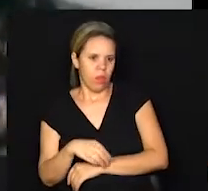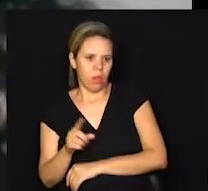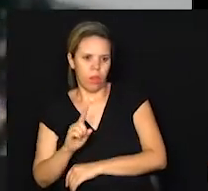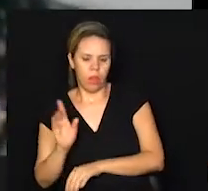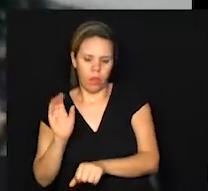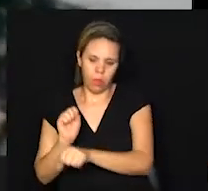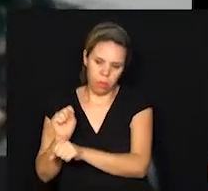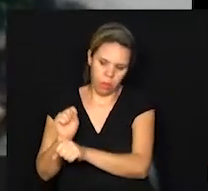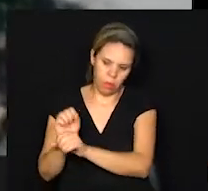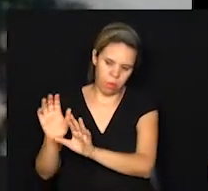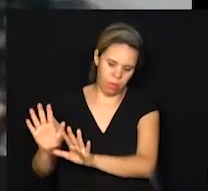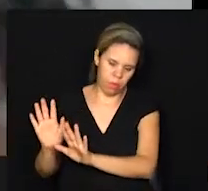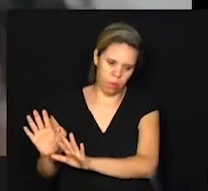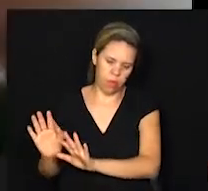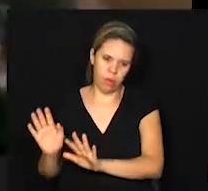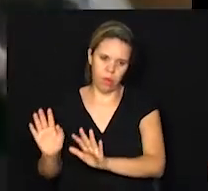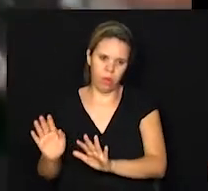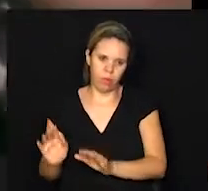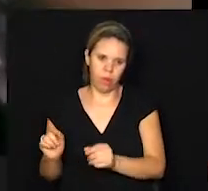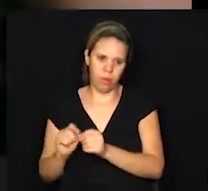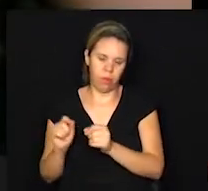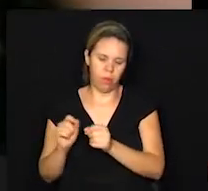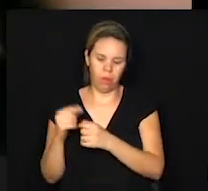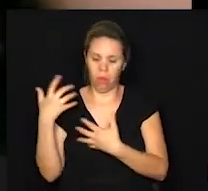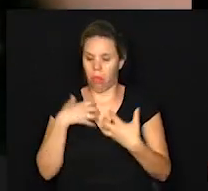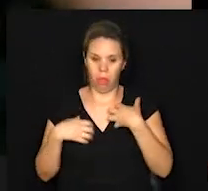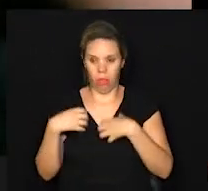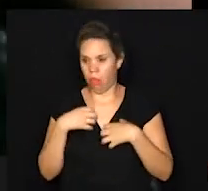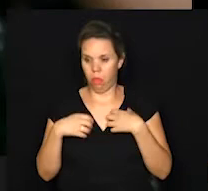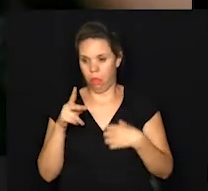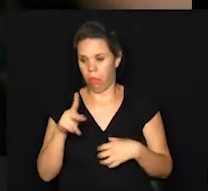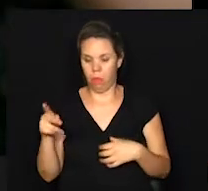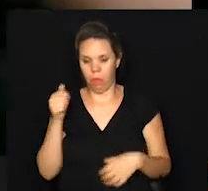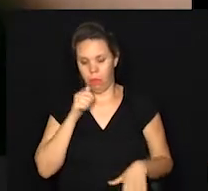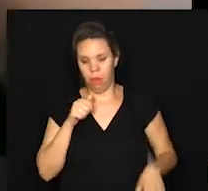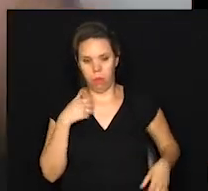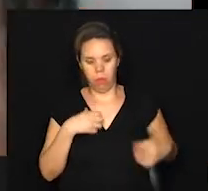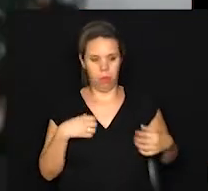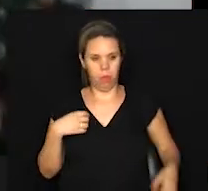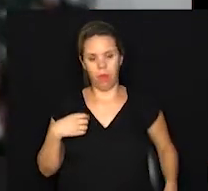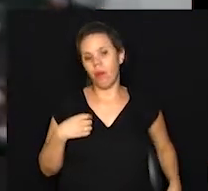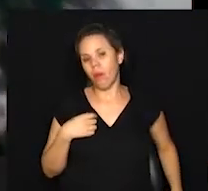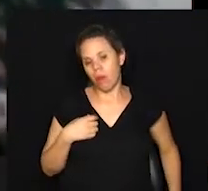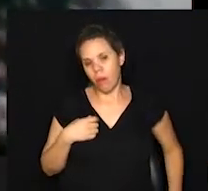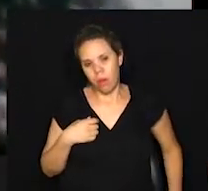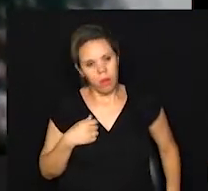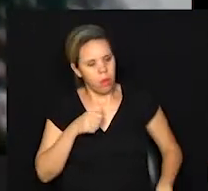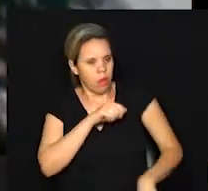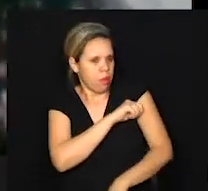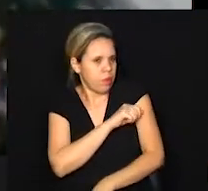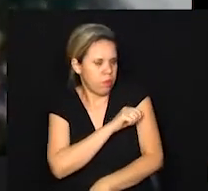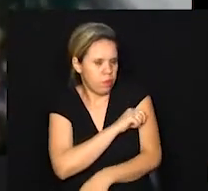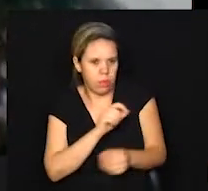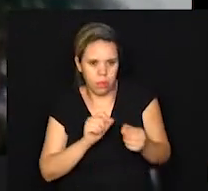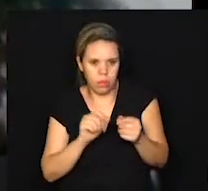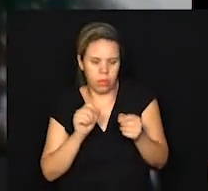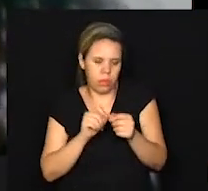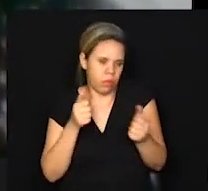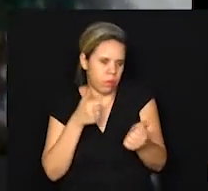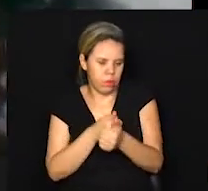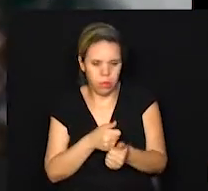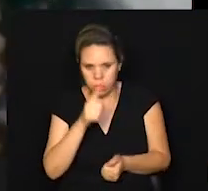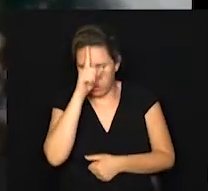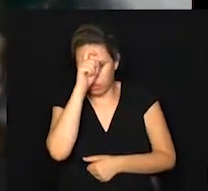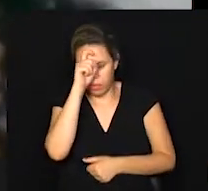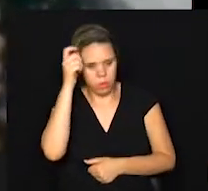espera, que era para não fazer alvoroço, porque a professora passou mal. E aí uma aluna fez questão de me acompanhar ao hospital,